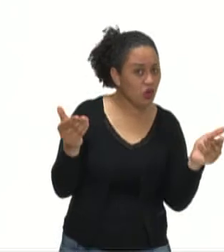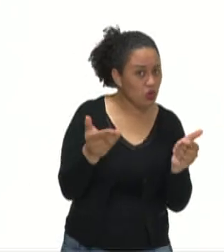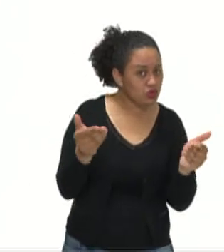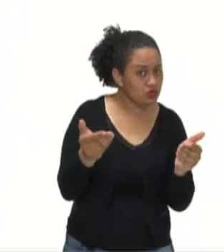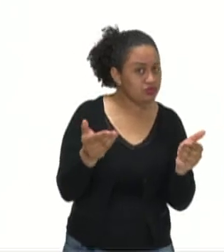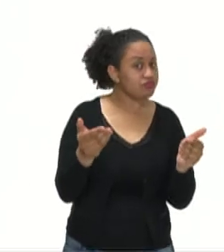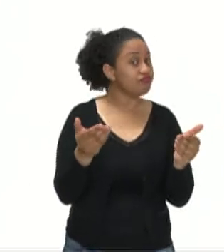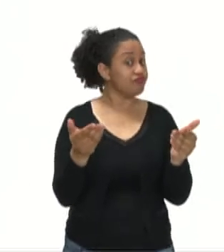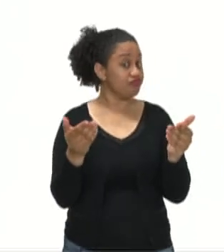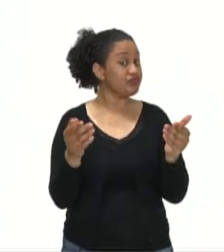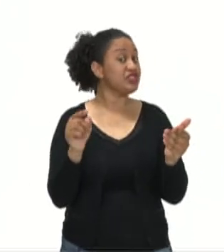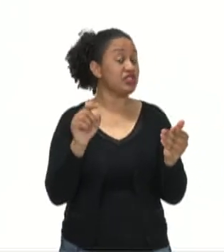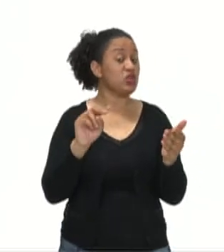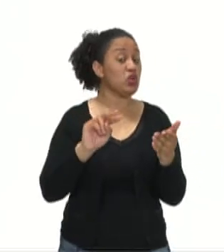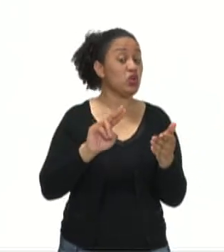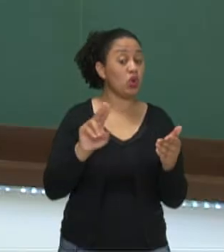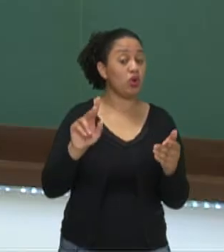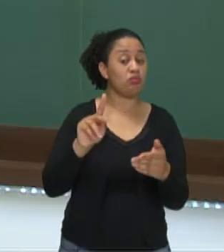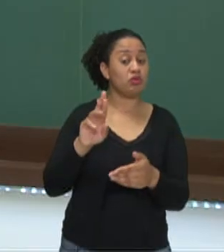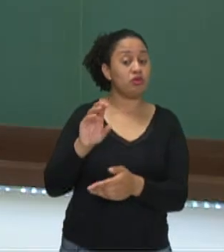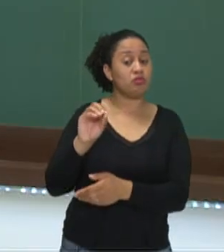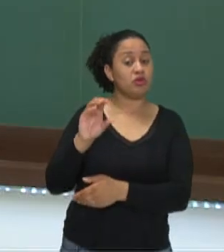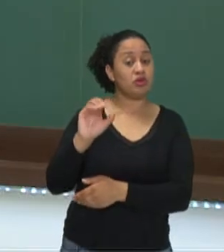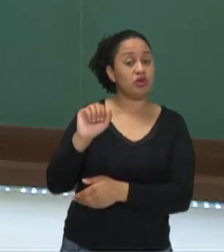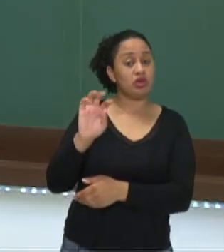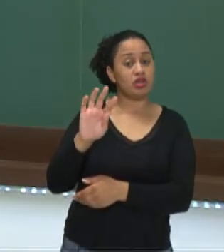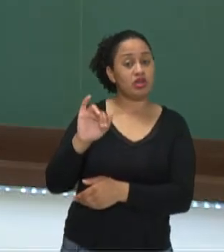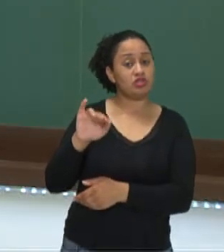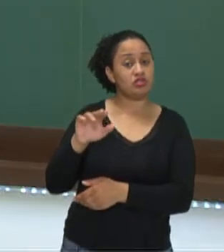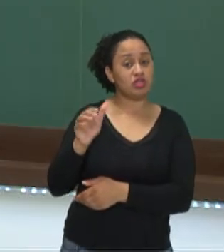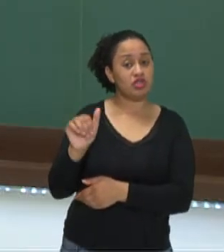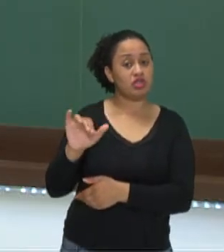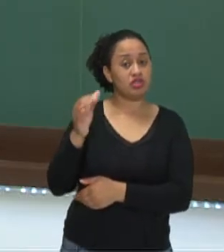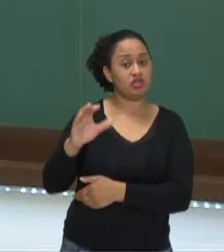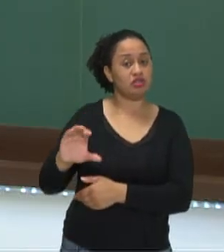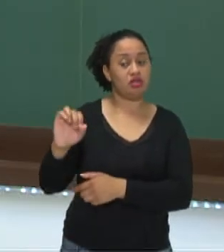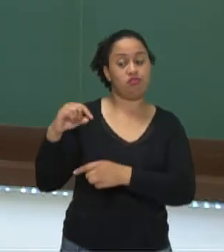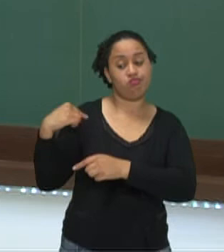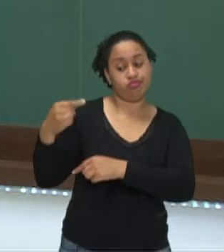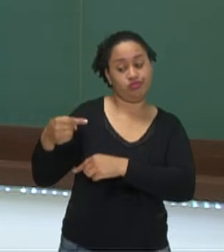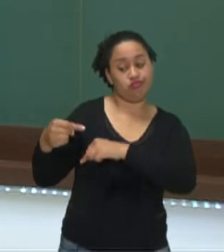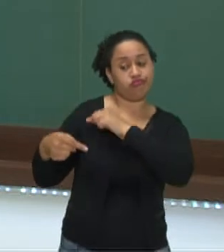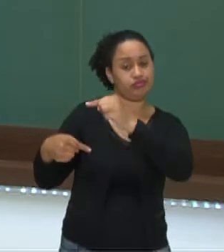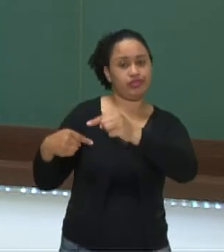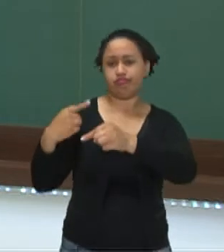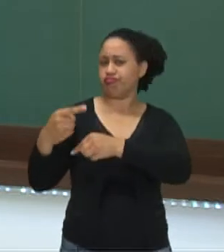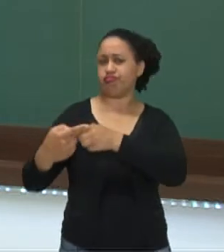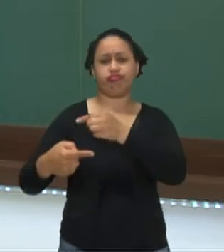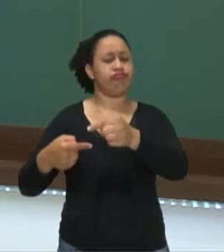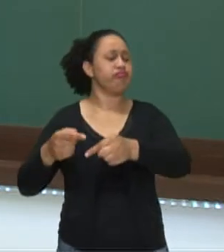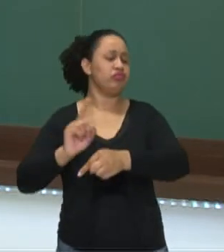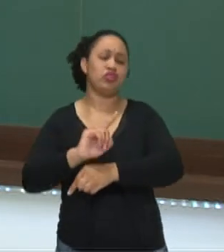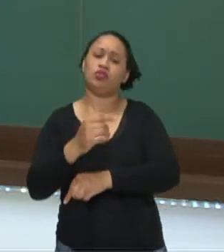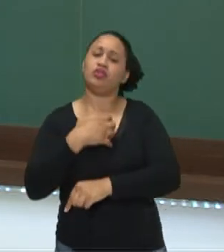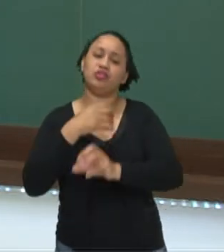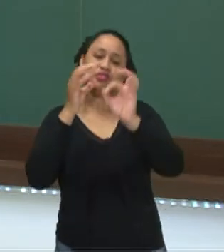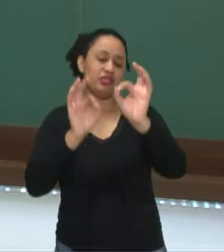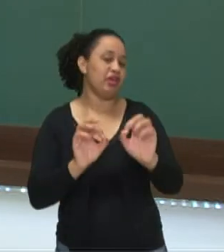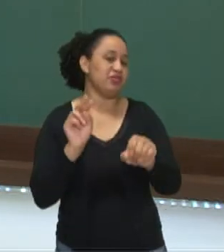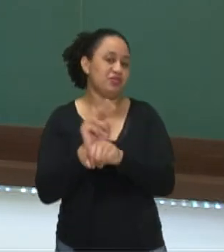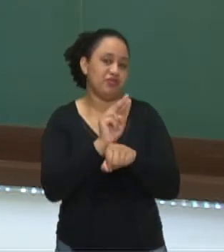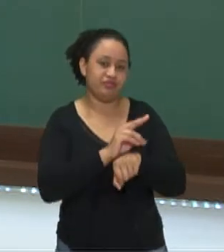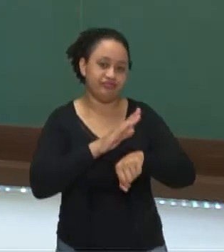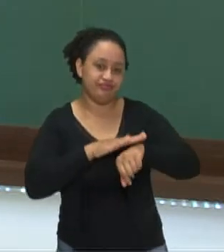hoje. Isso se chama procrastinação e não é, nem de perto, uma boa forma de cuidar do seu